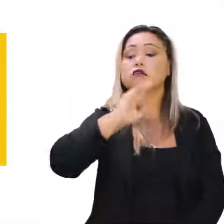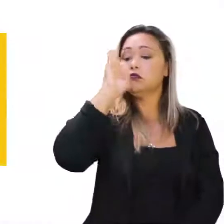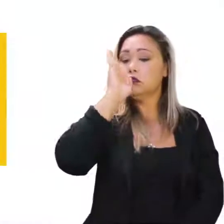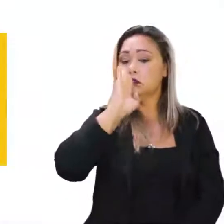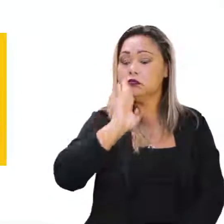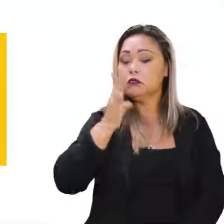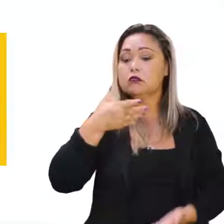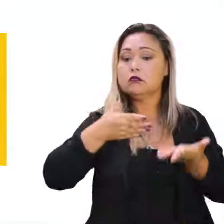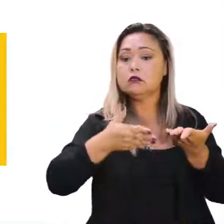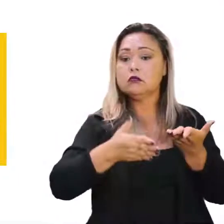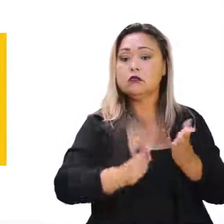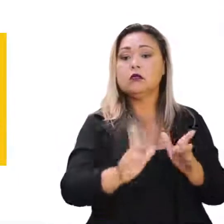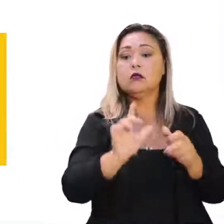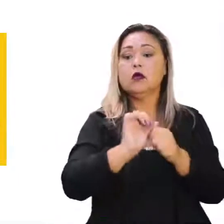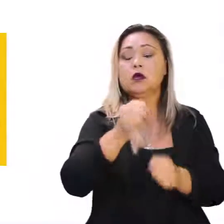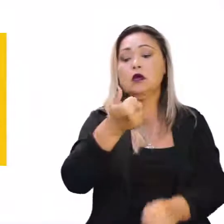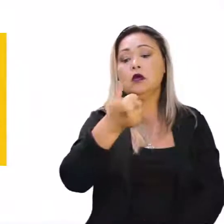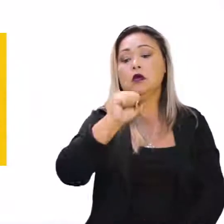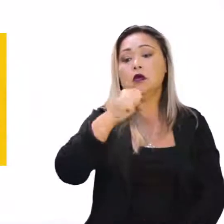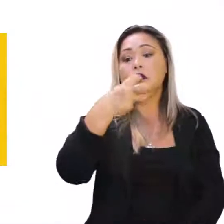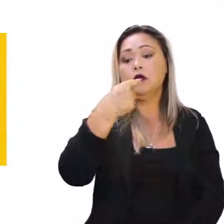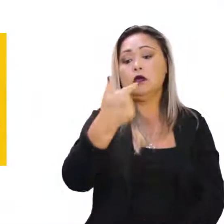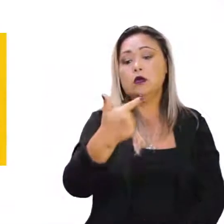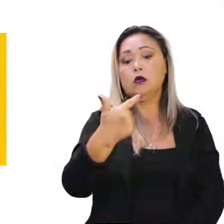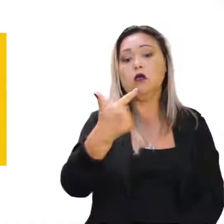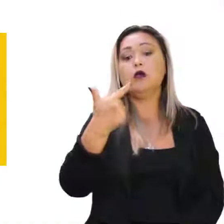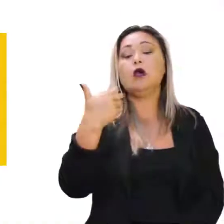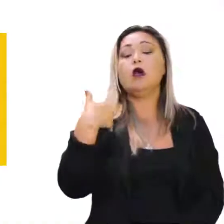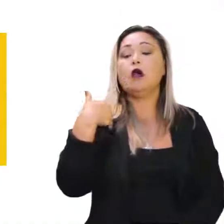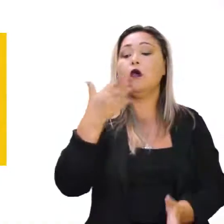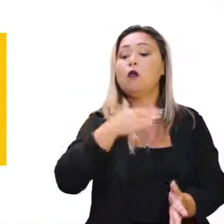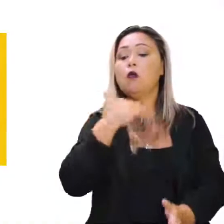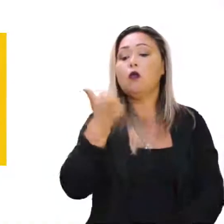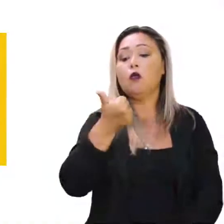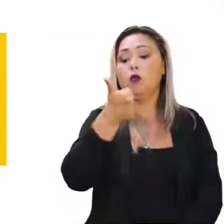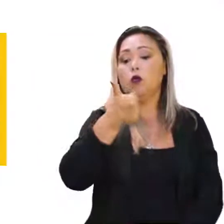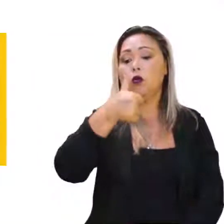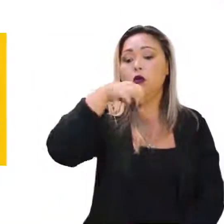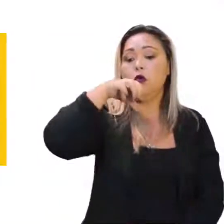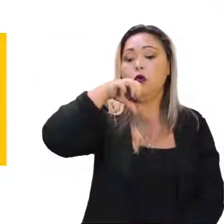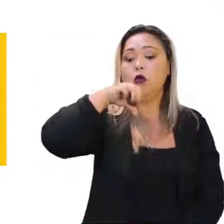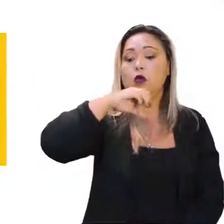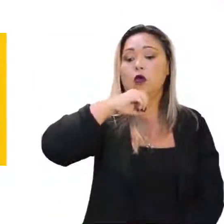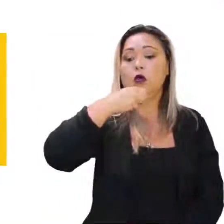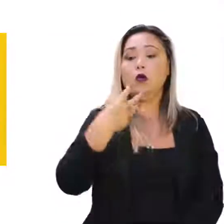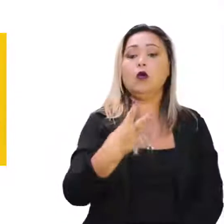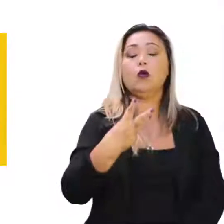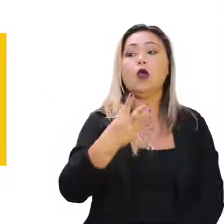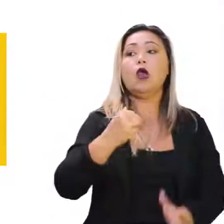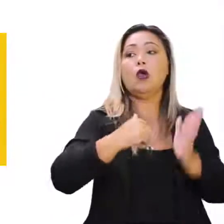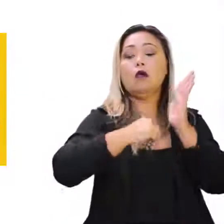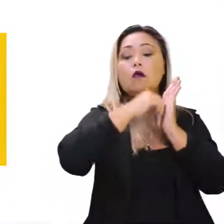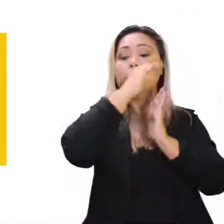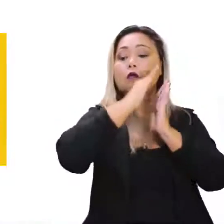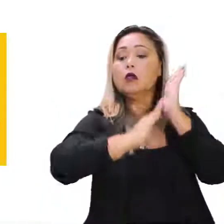nasceu em 1832, faleceu em 1903. Ele pintou essa obra aí com um documento